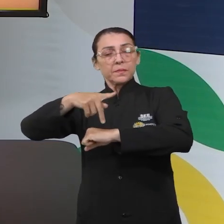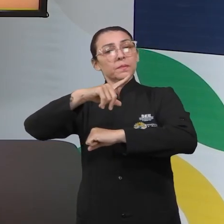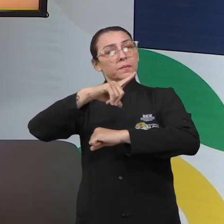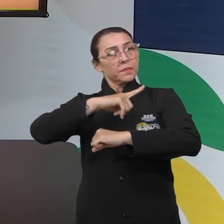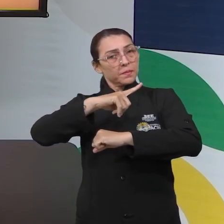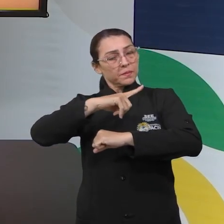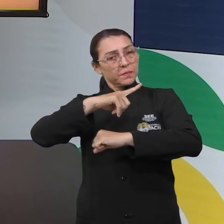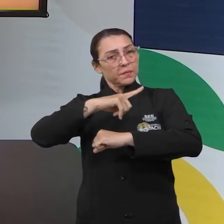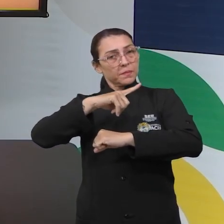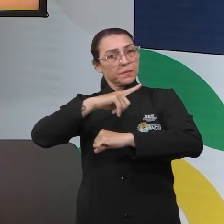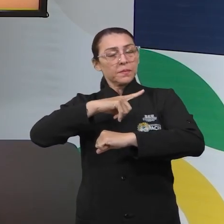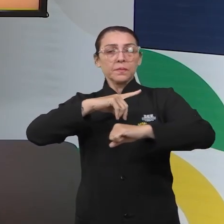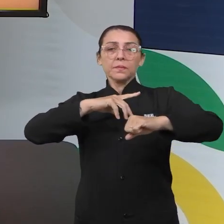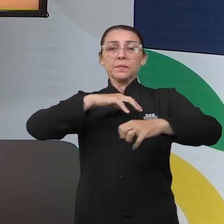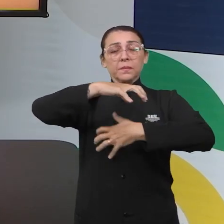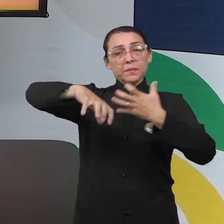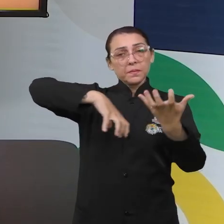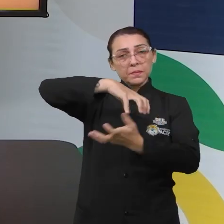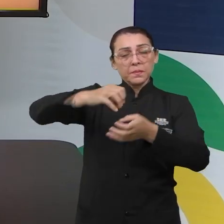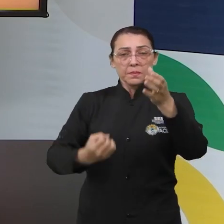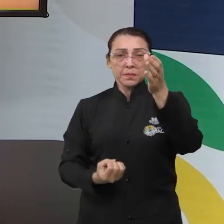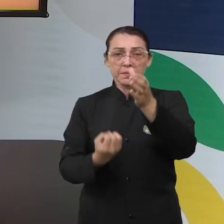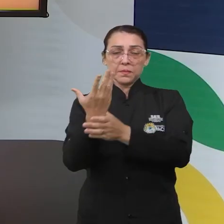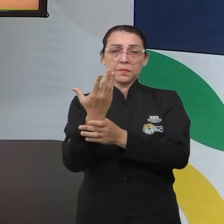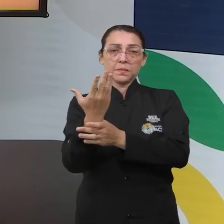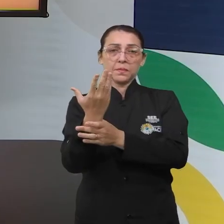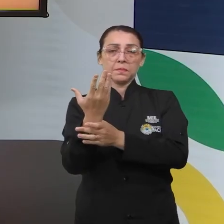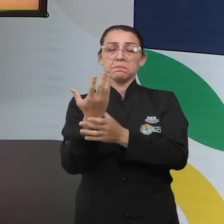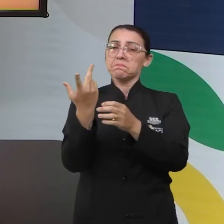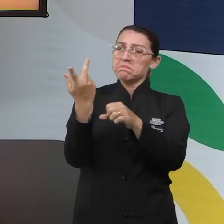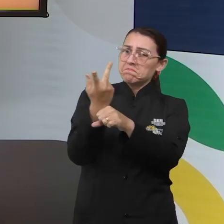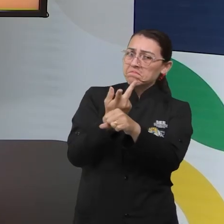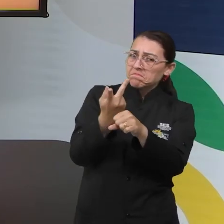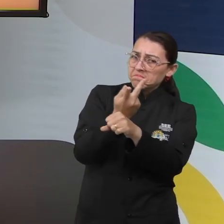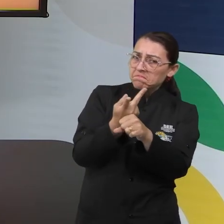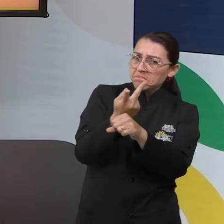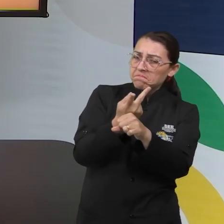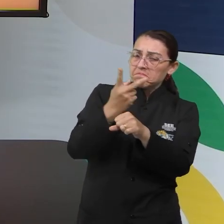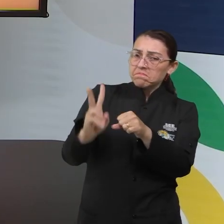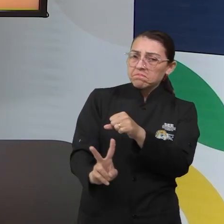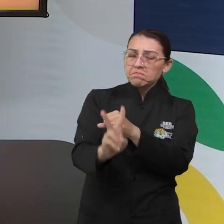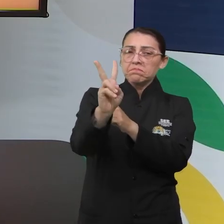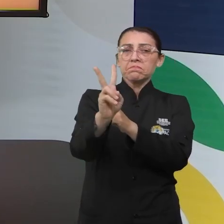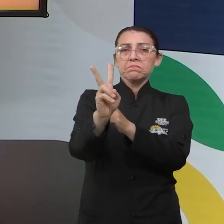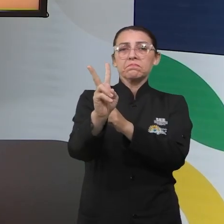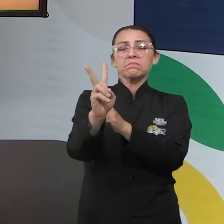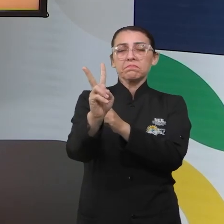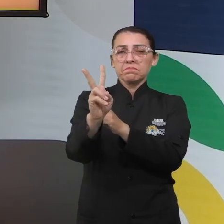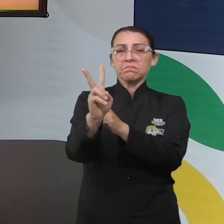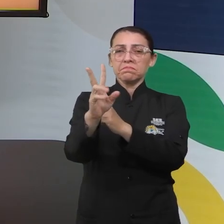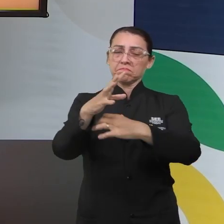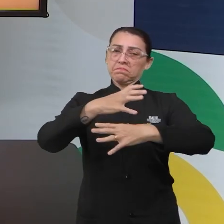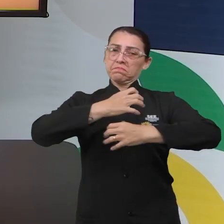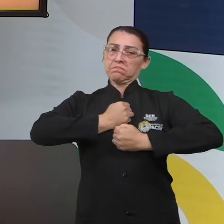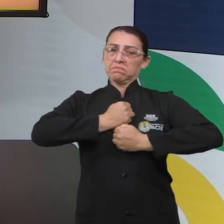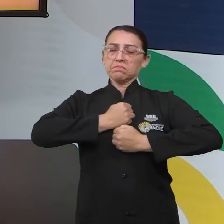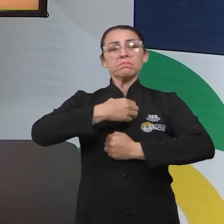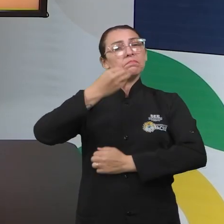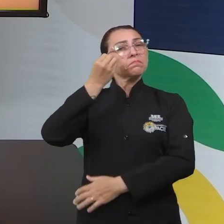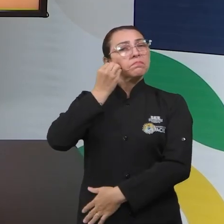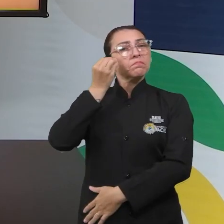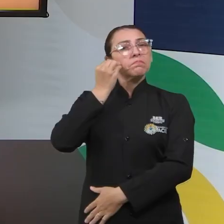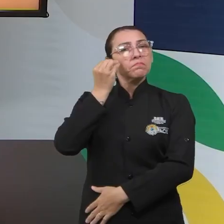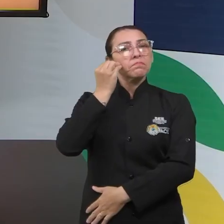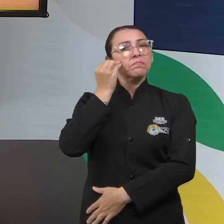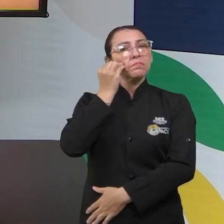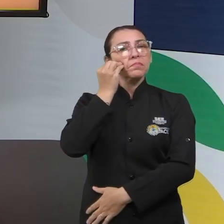temos aí esses movimentos que surgem, entre outros, que buscam essa valorização, essa notoriedade e tentar, pelo menos um